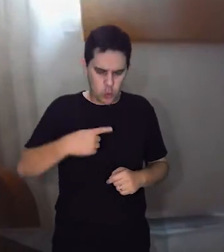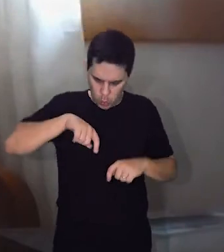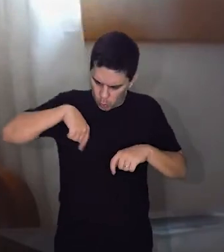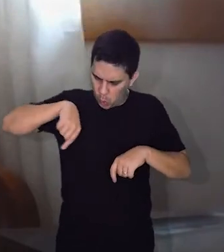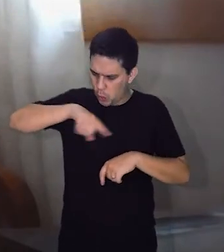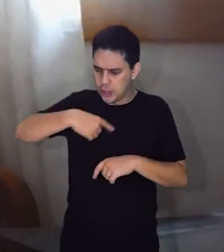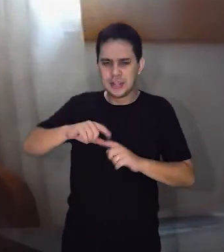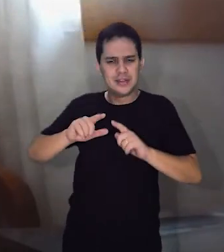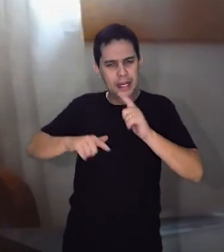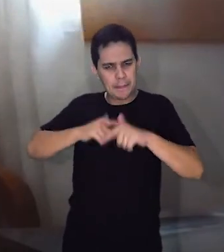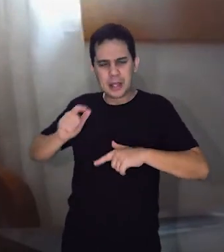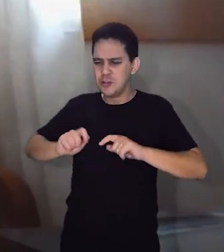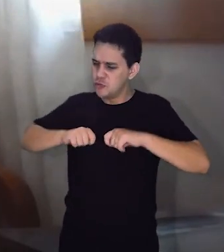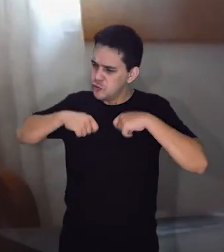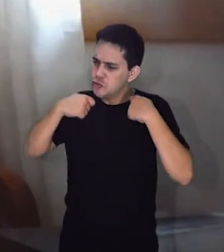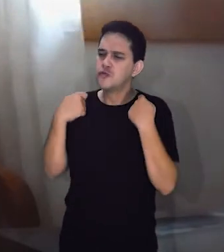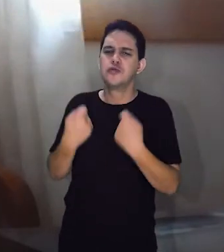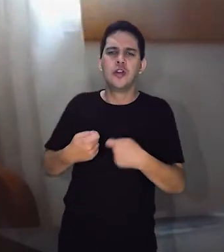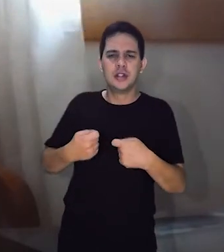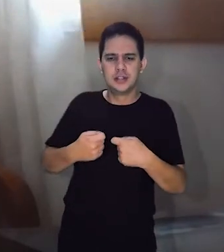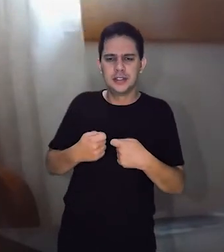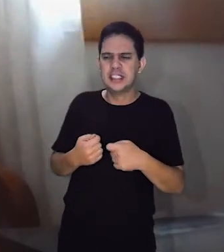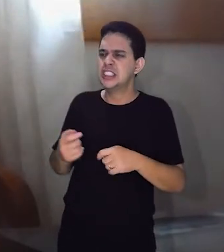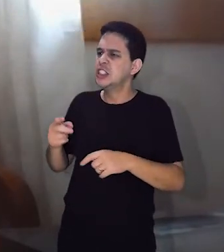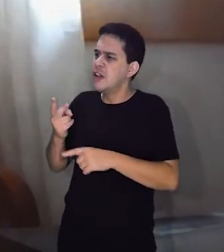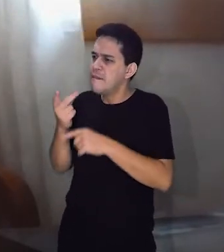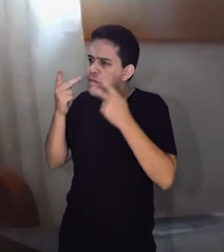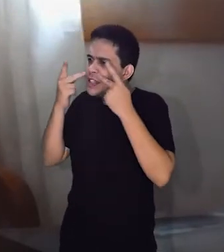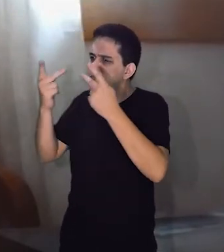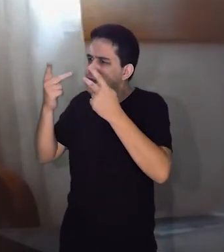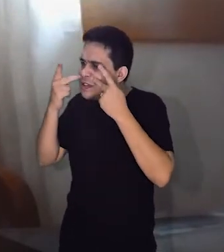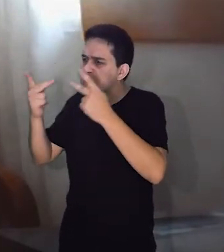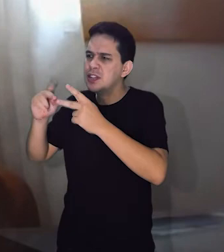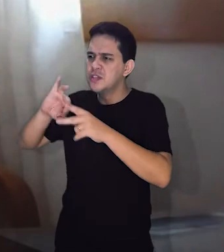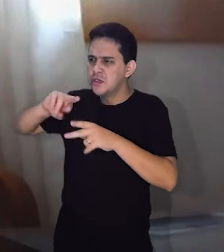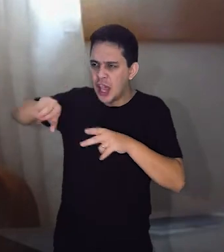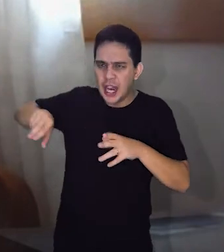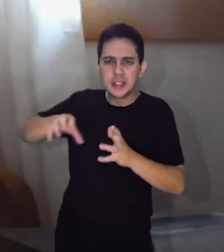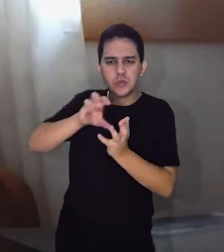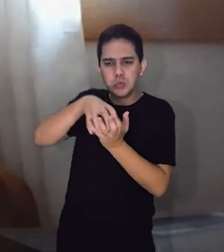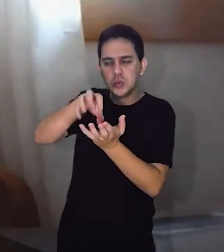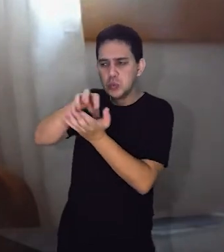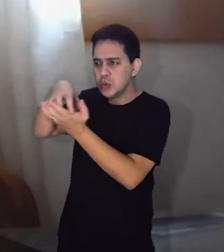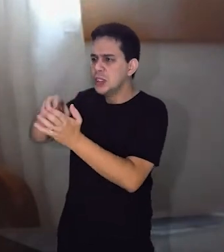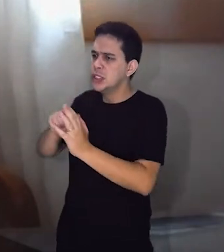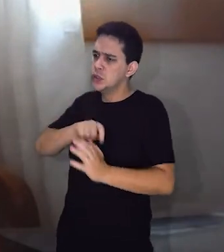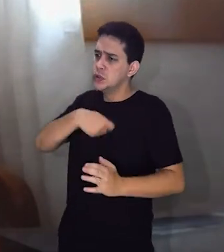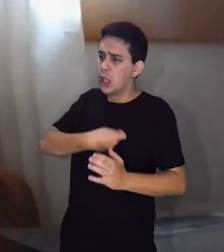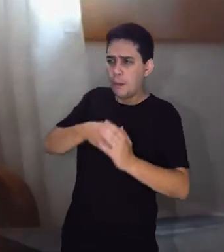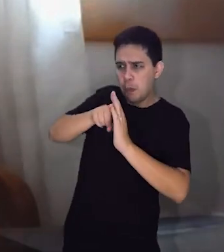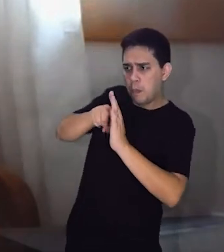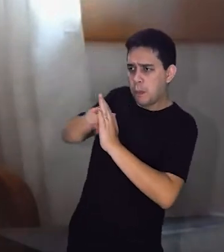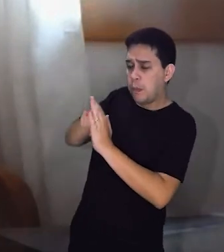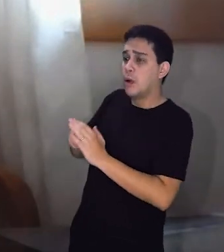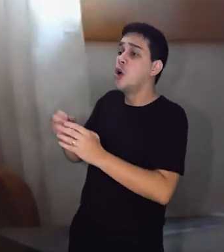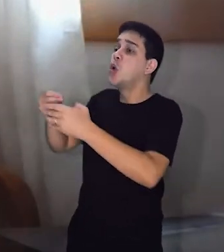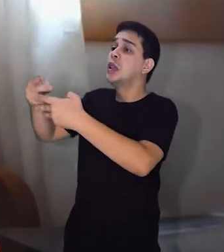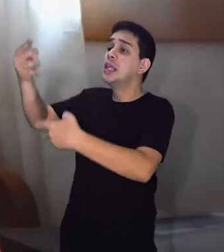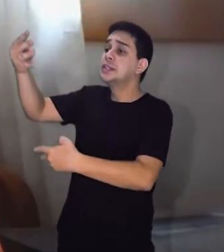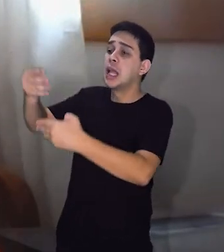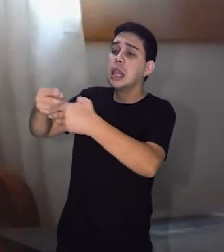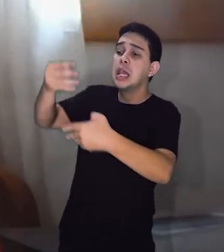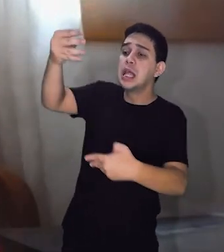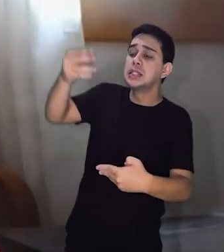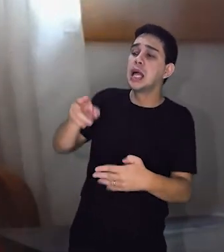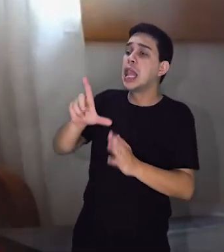toda a instituição que nós visitamos ali da promotoria, que nós fiscalizamos, de obter a lista das pessoas que